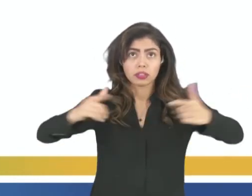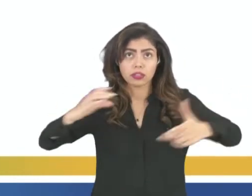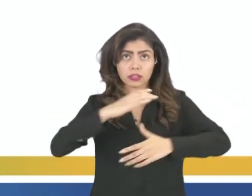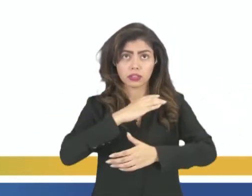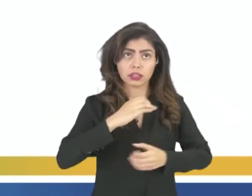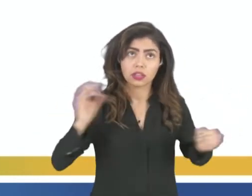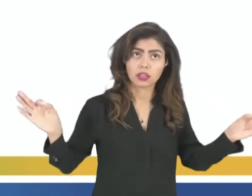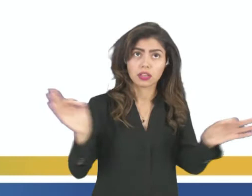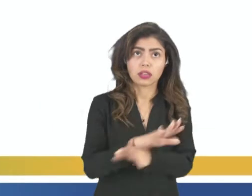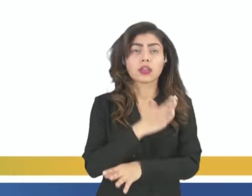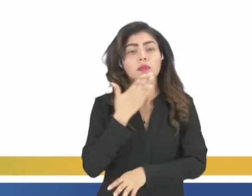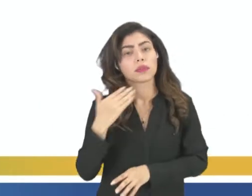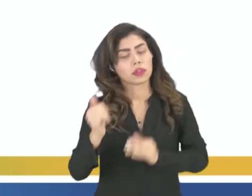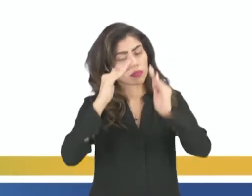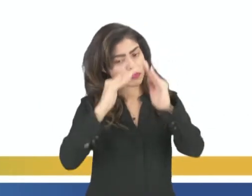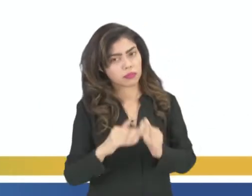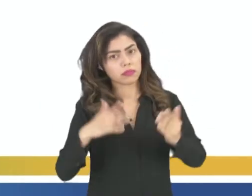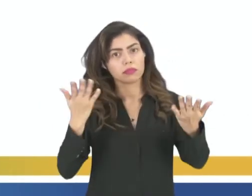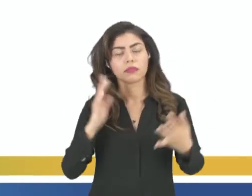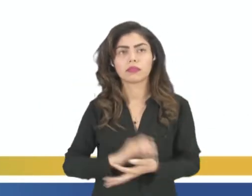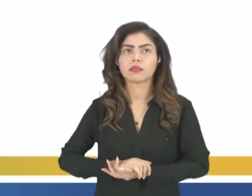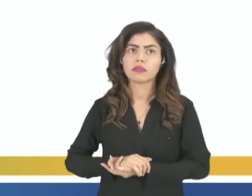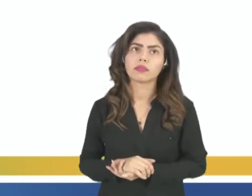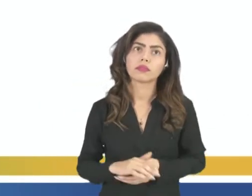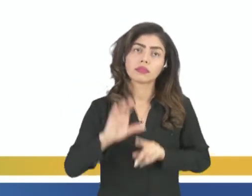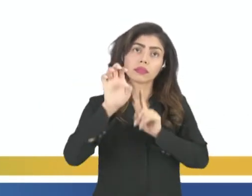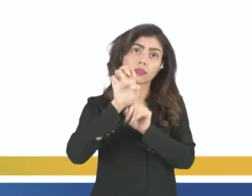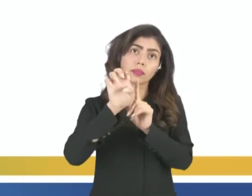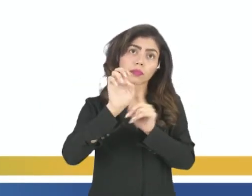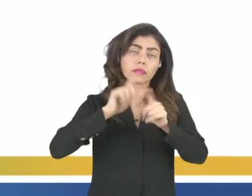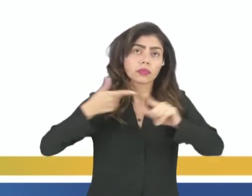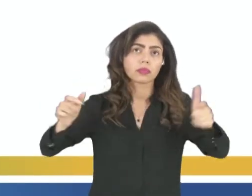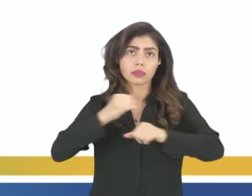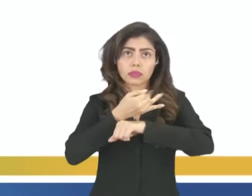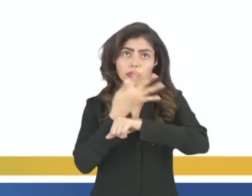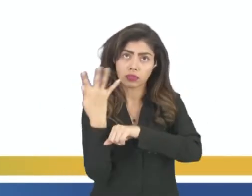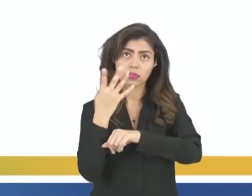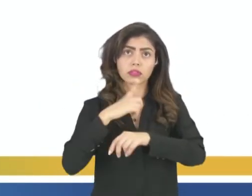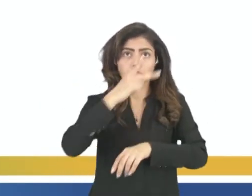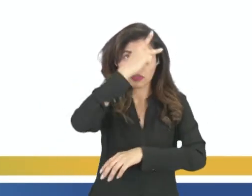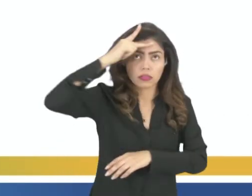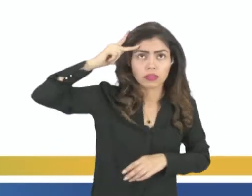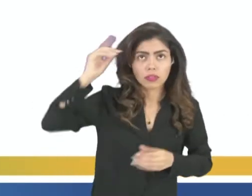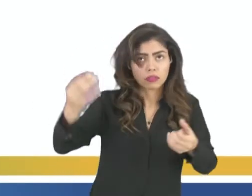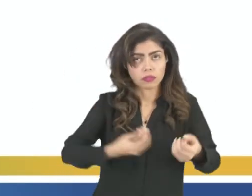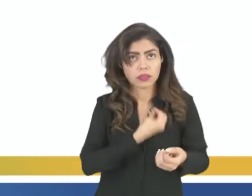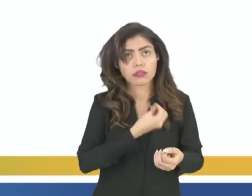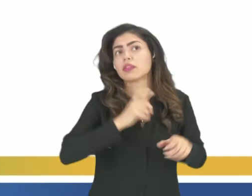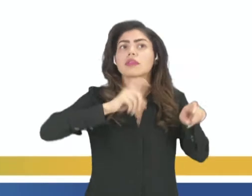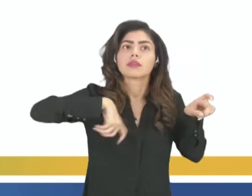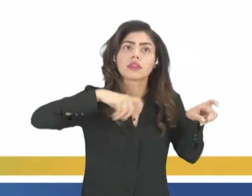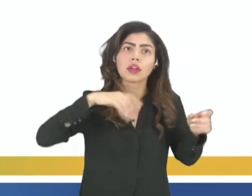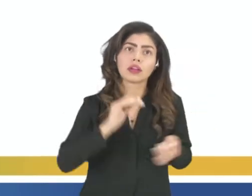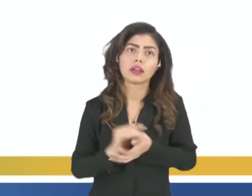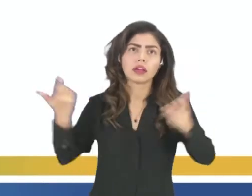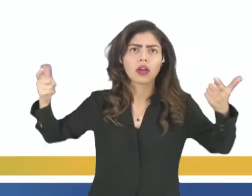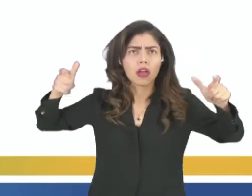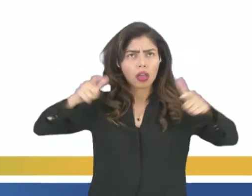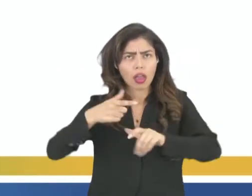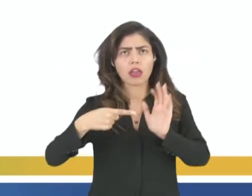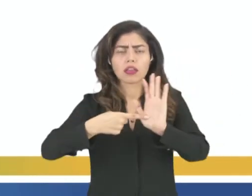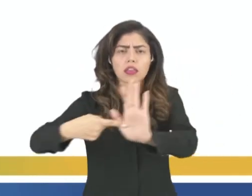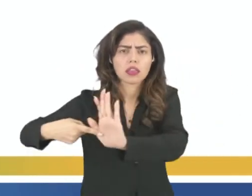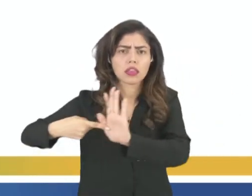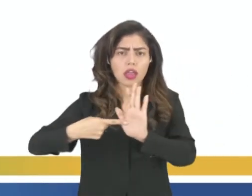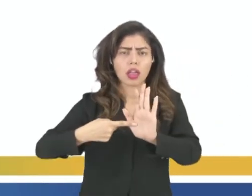que acabavam preferindo morar nelas. E. A grande quantidade de pessoas vivendo no campo que diminuía a oferta